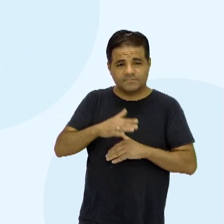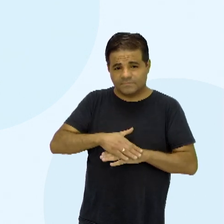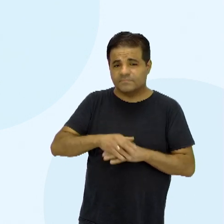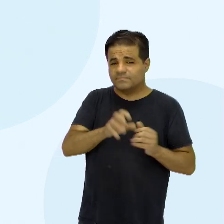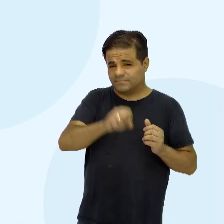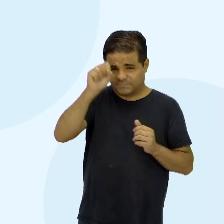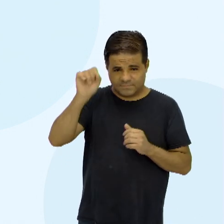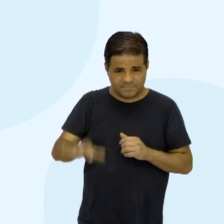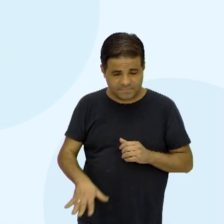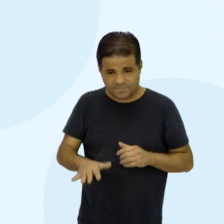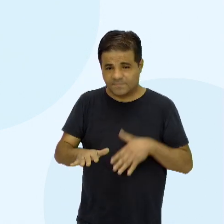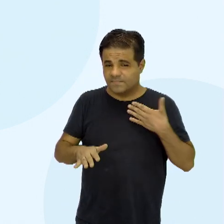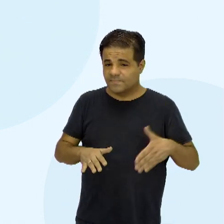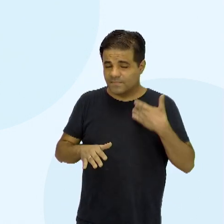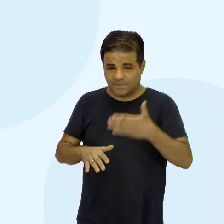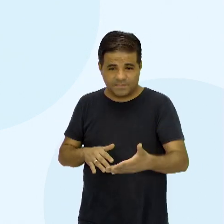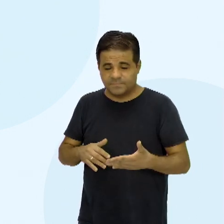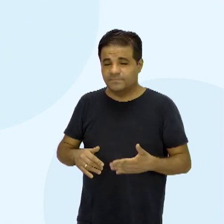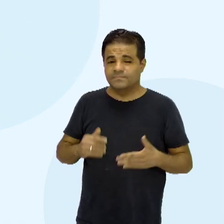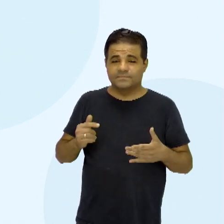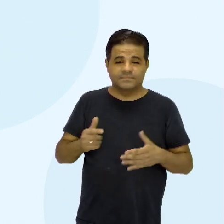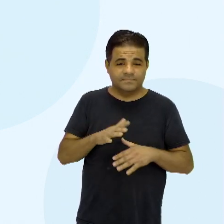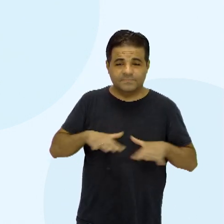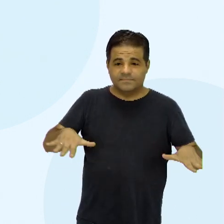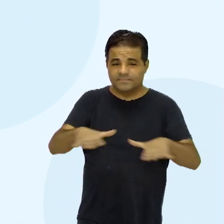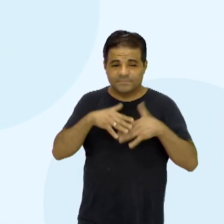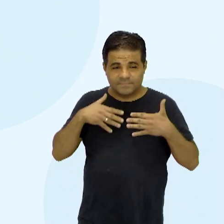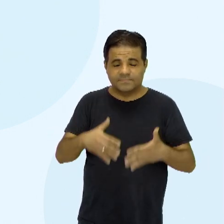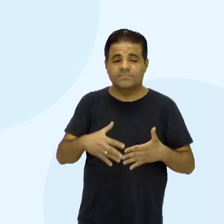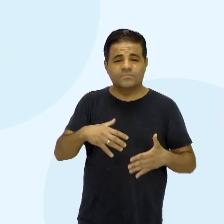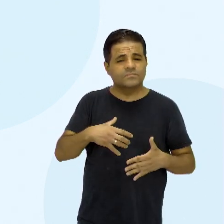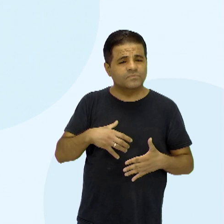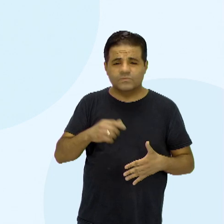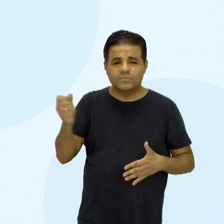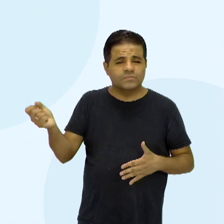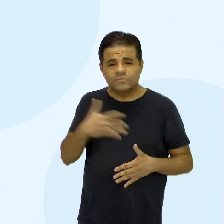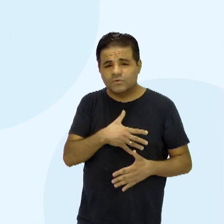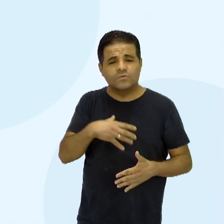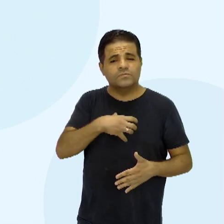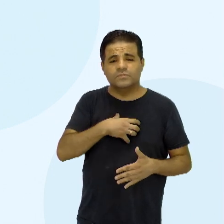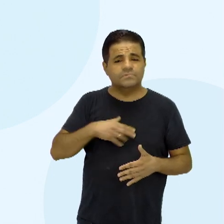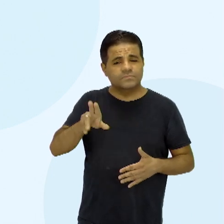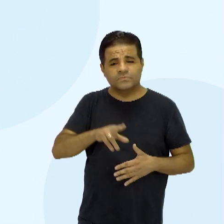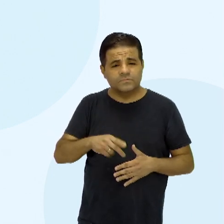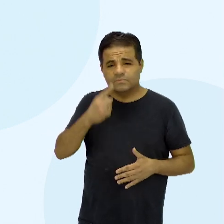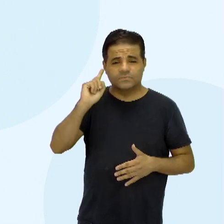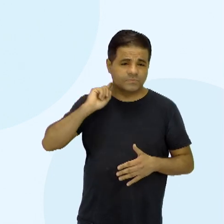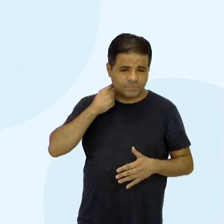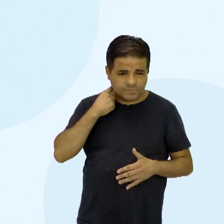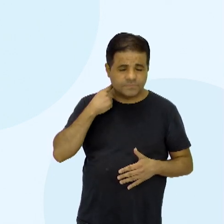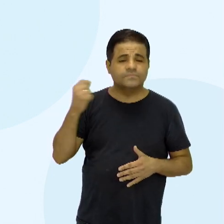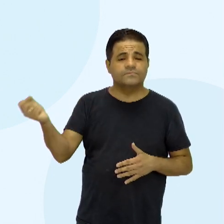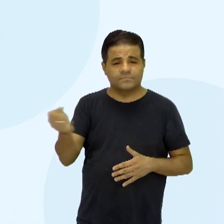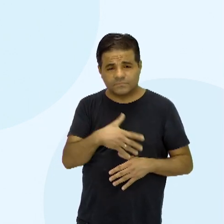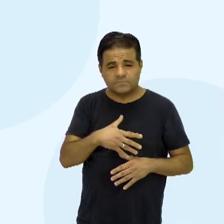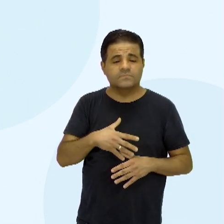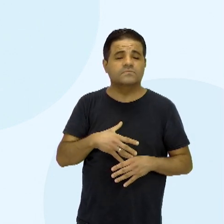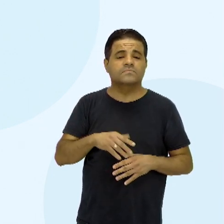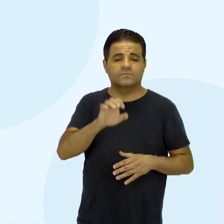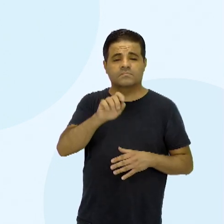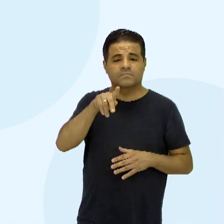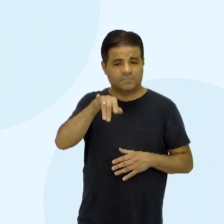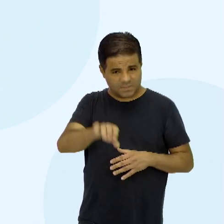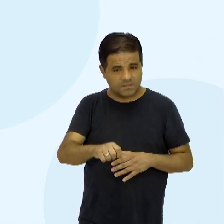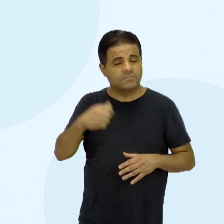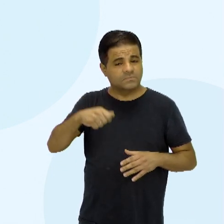descarte incorreto desses itens caracteriza um novo tipo de poluição. Os IPIs